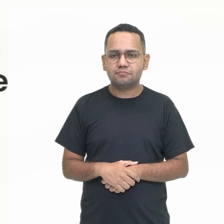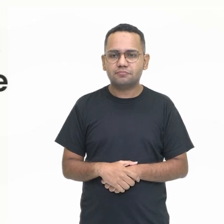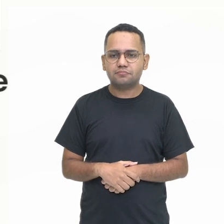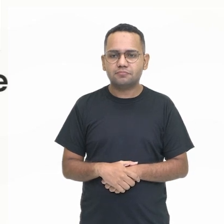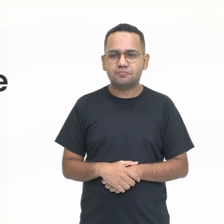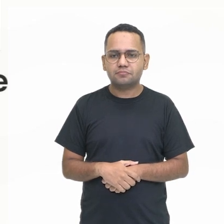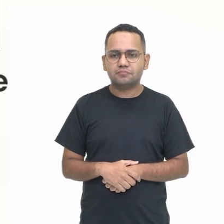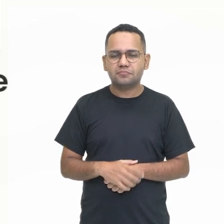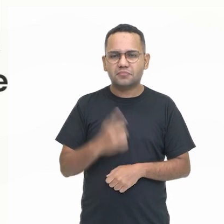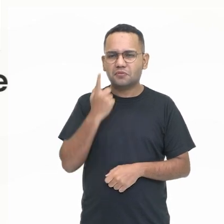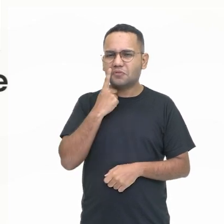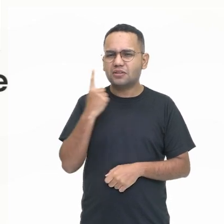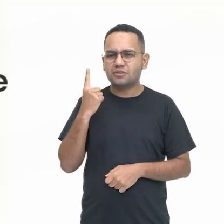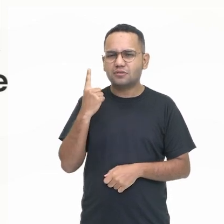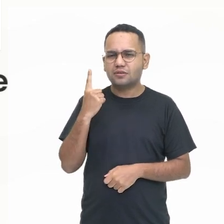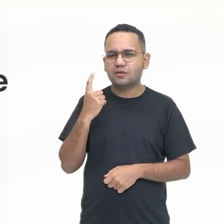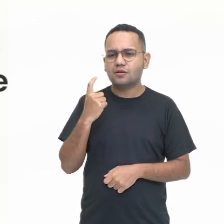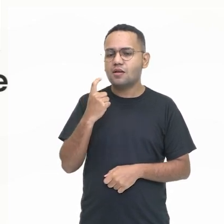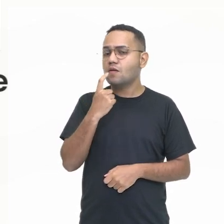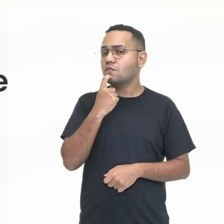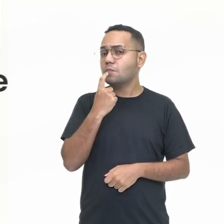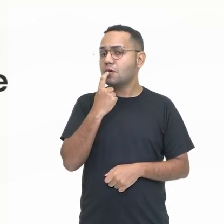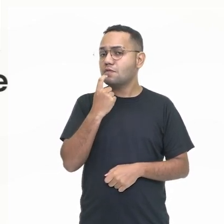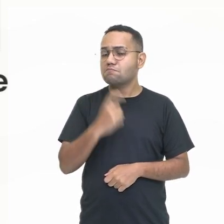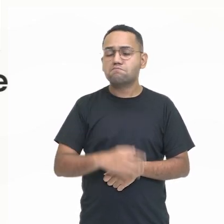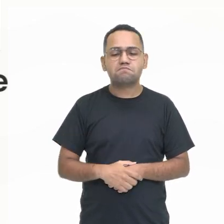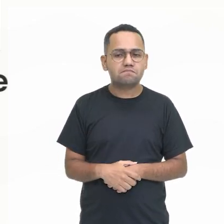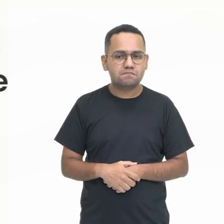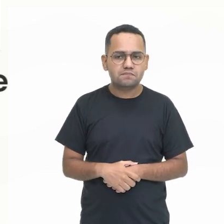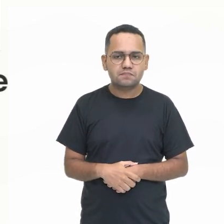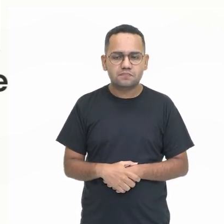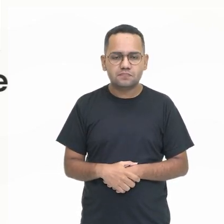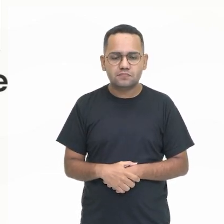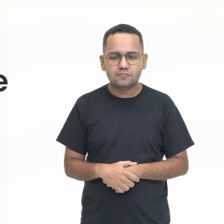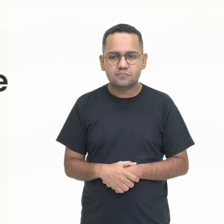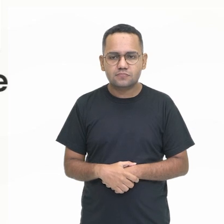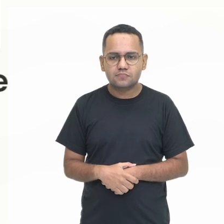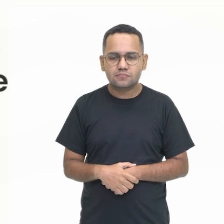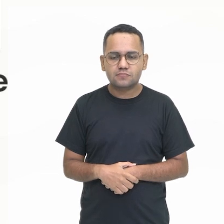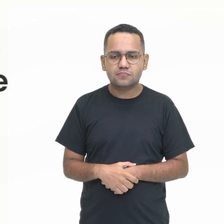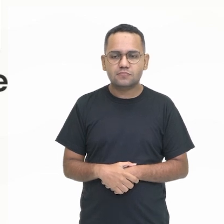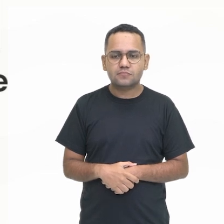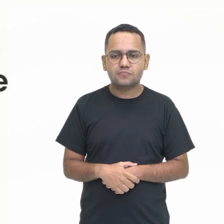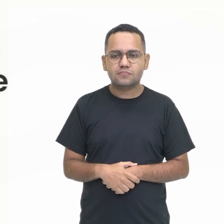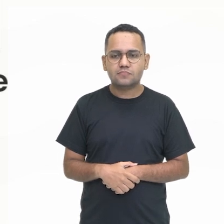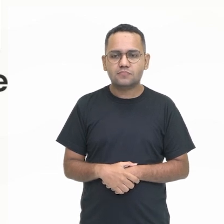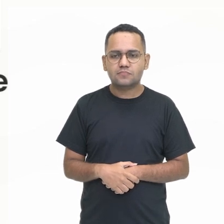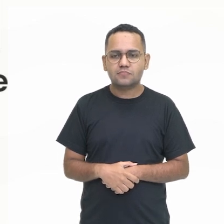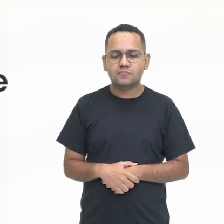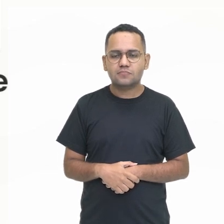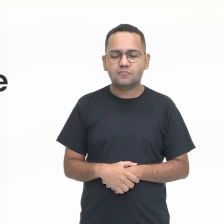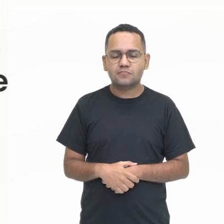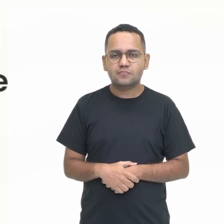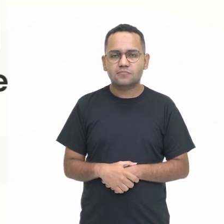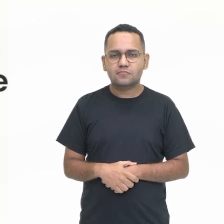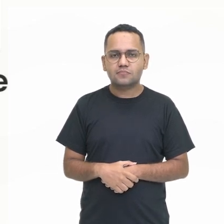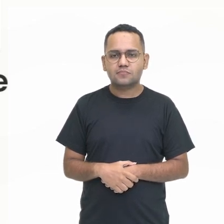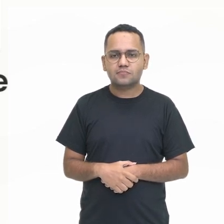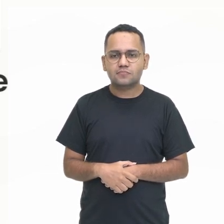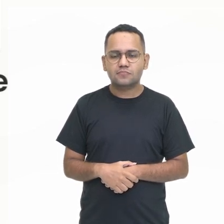olha só, imagina só que aqui eu tenho o eixo Y e aqui o eixo X, ó, que o gráfico da função fosse uma linha